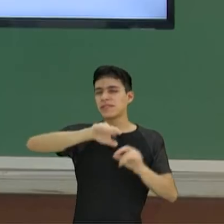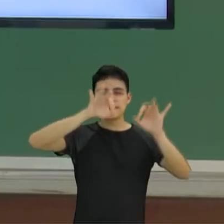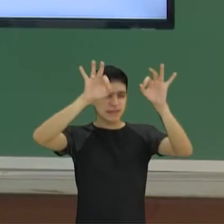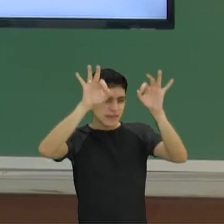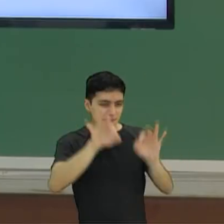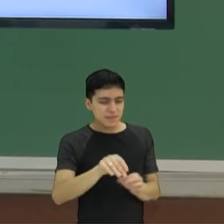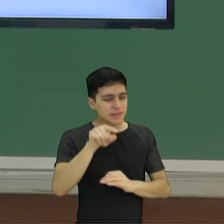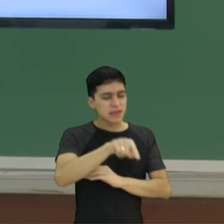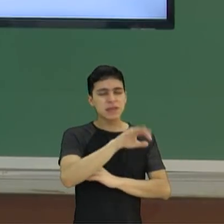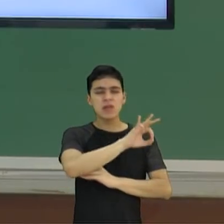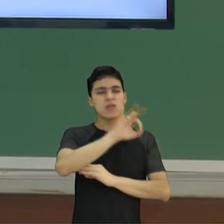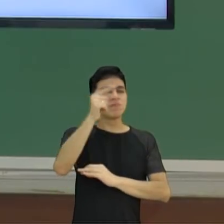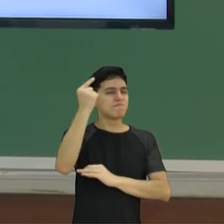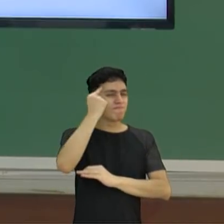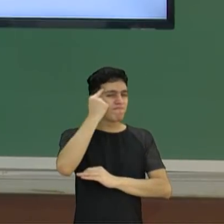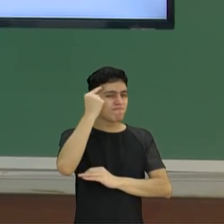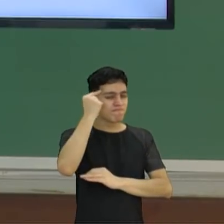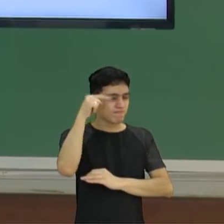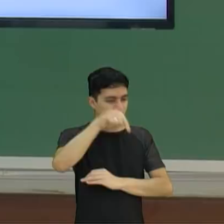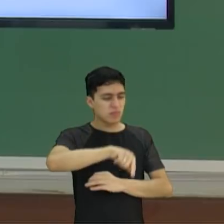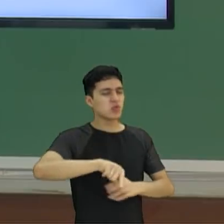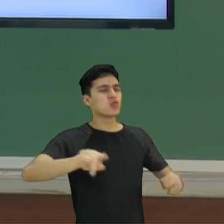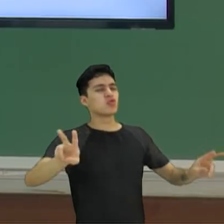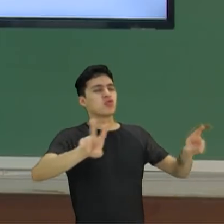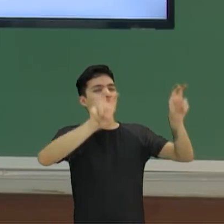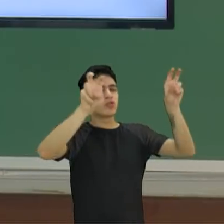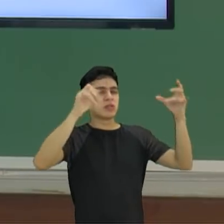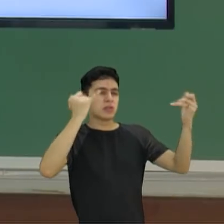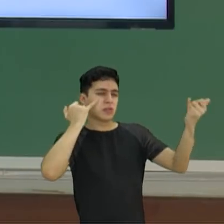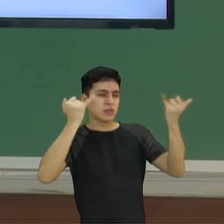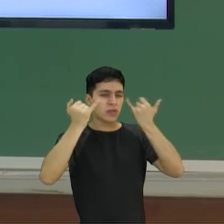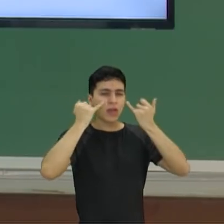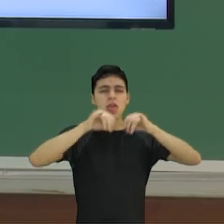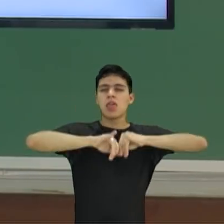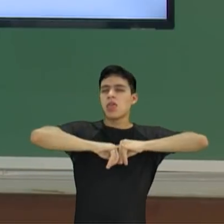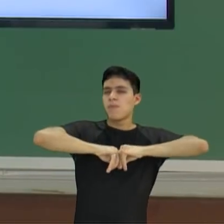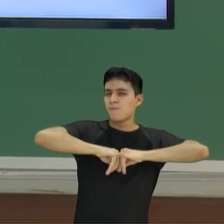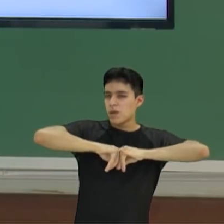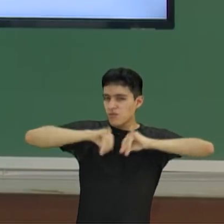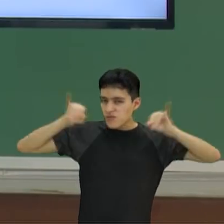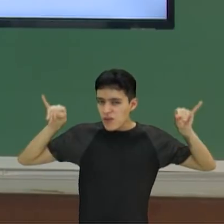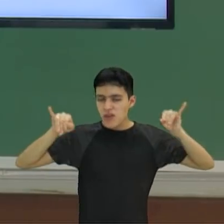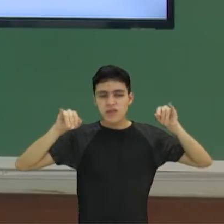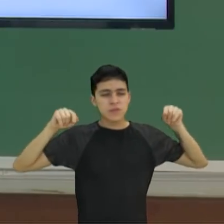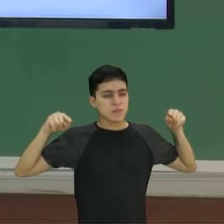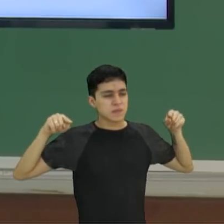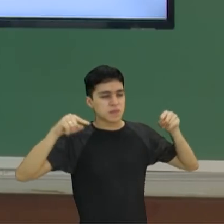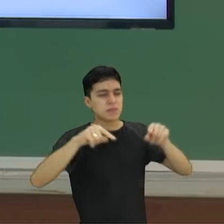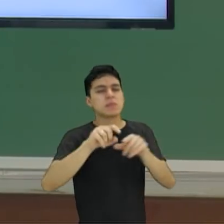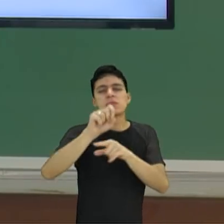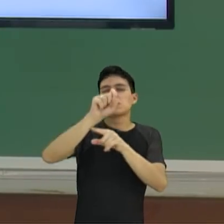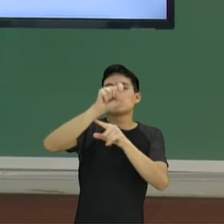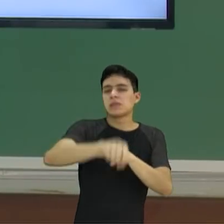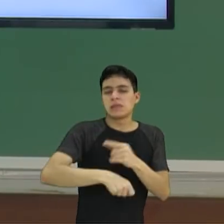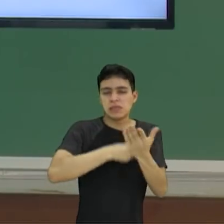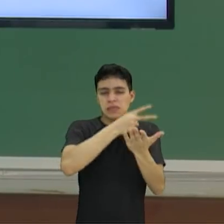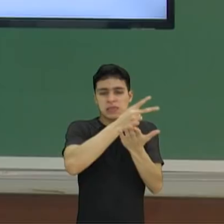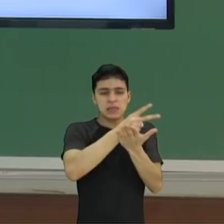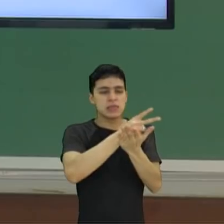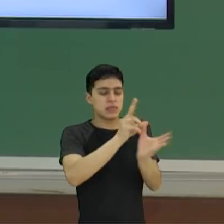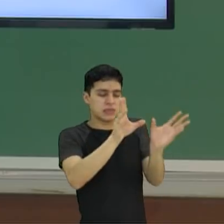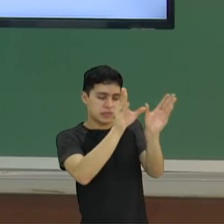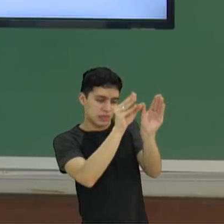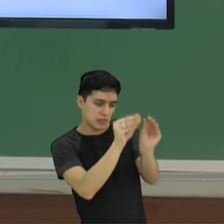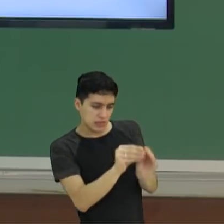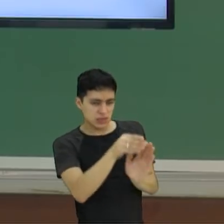Esse é um ótimo pensamento. O título de uma notícia, que é a manchete da notícia, sim, sempre resume